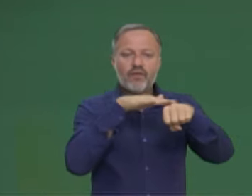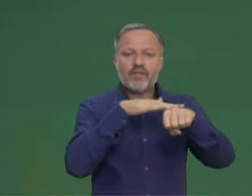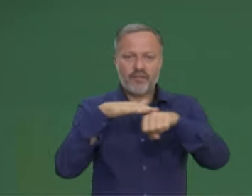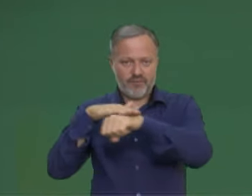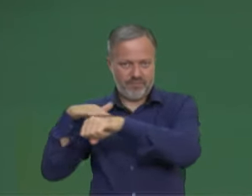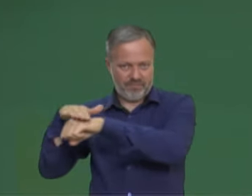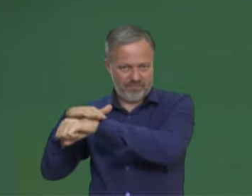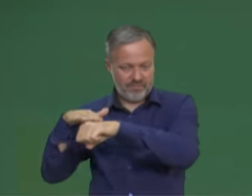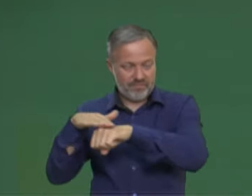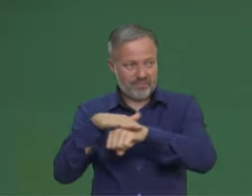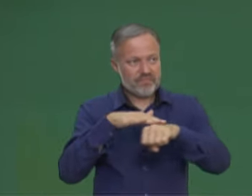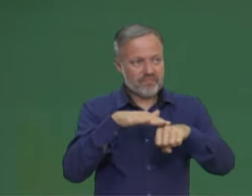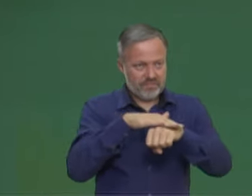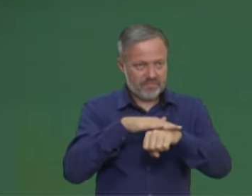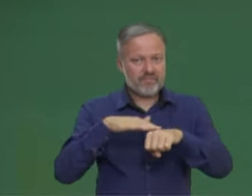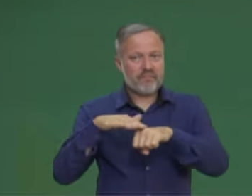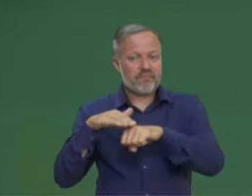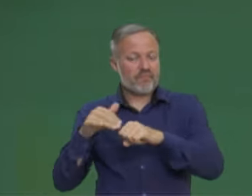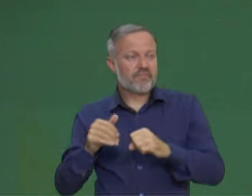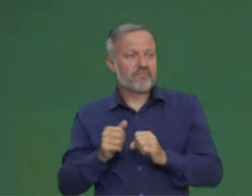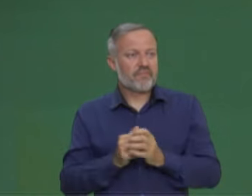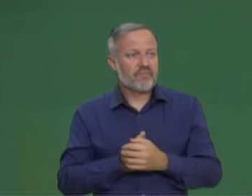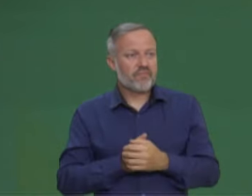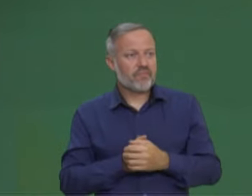determinadas situações, não é mesmo?